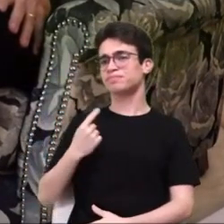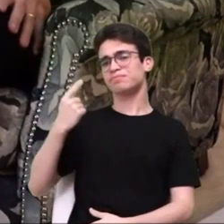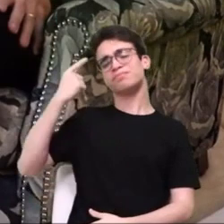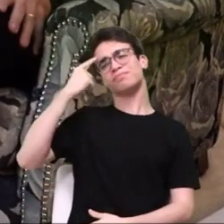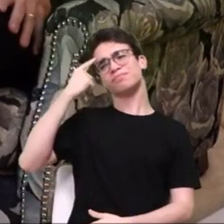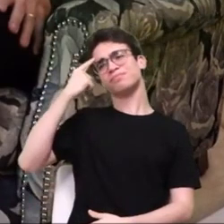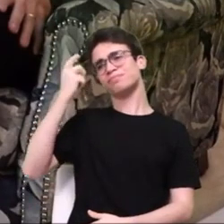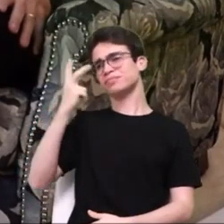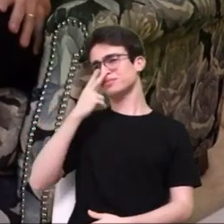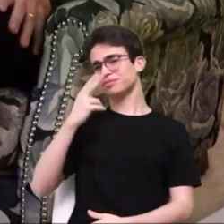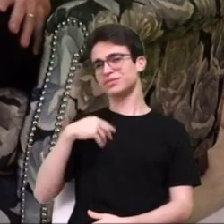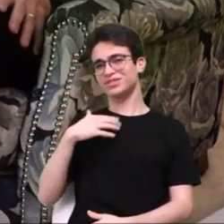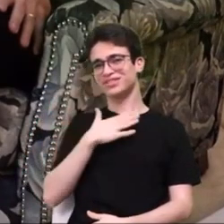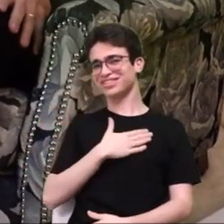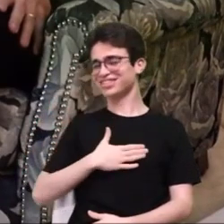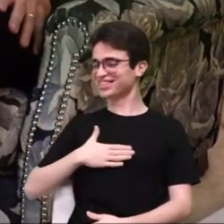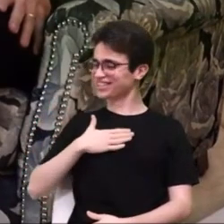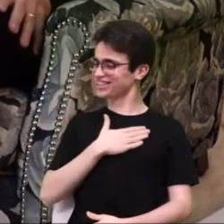achando que satisfaria.